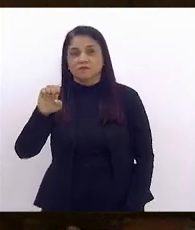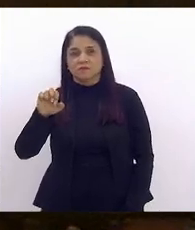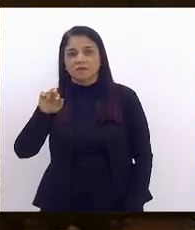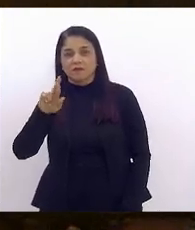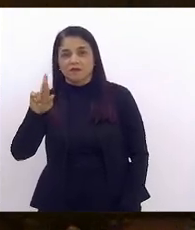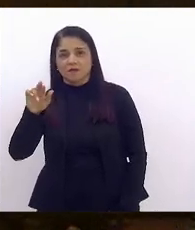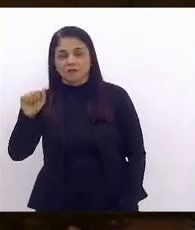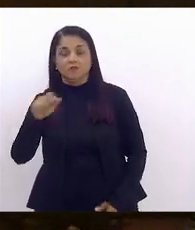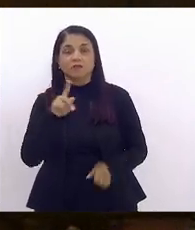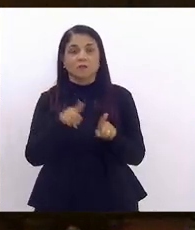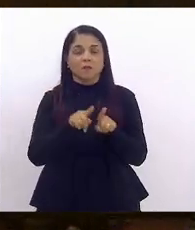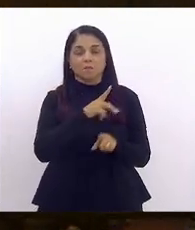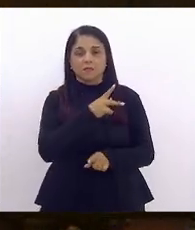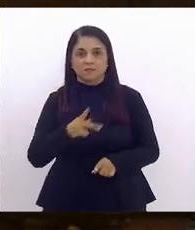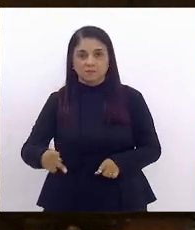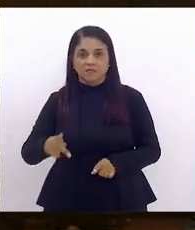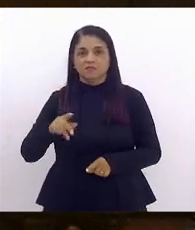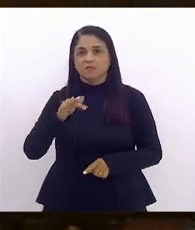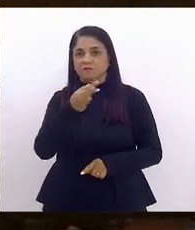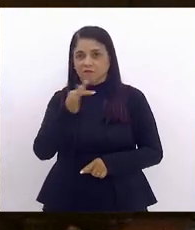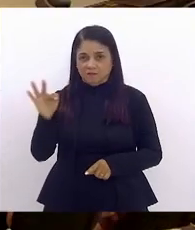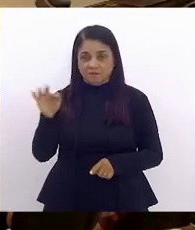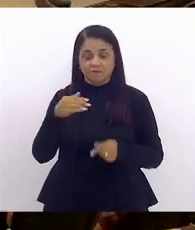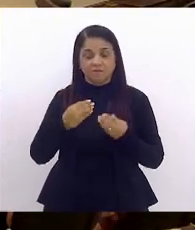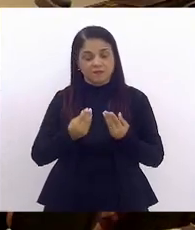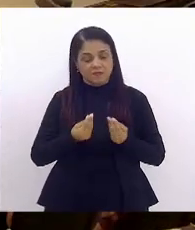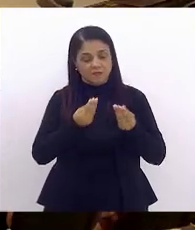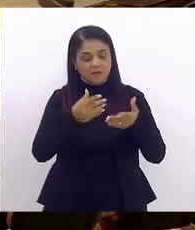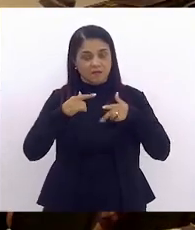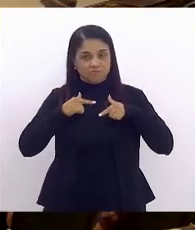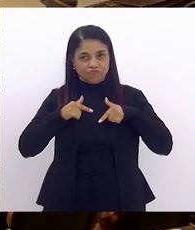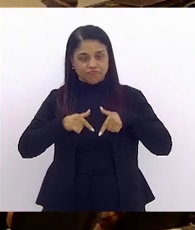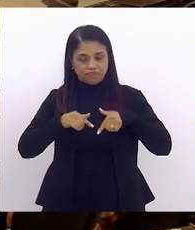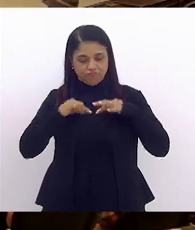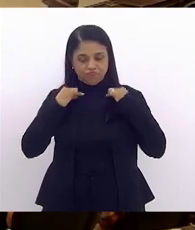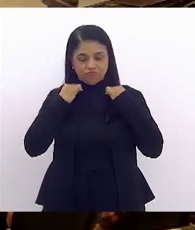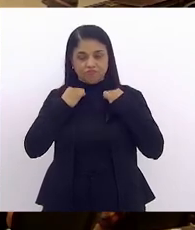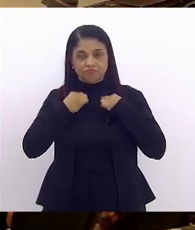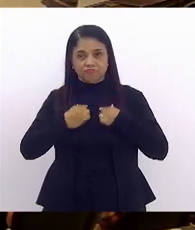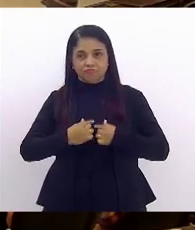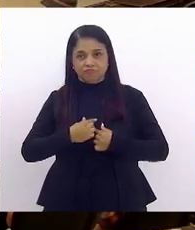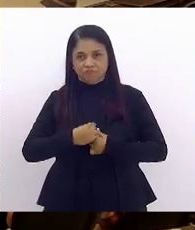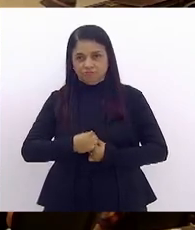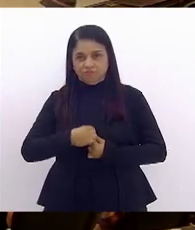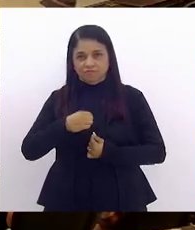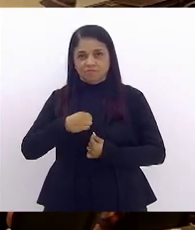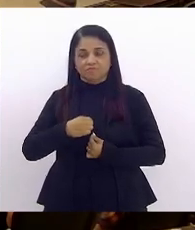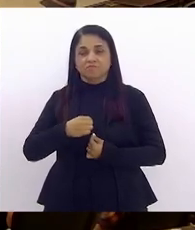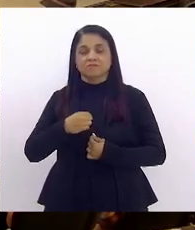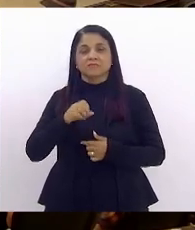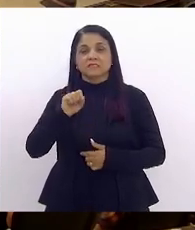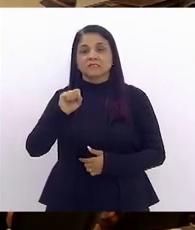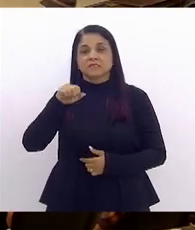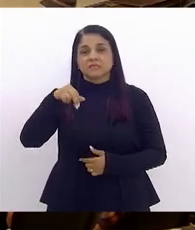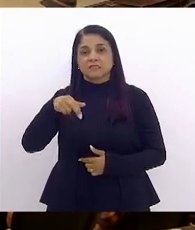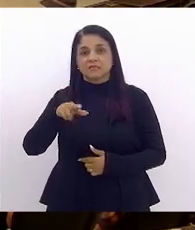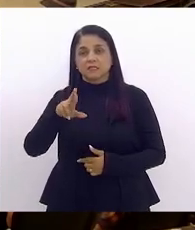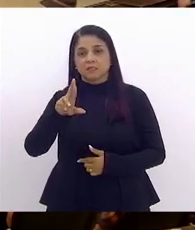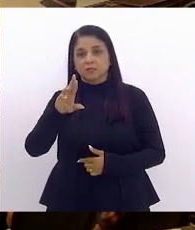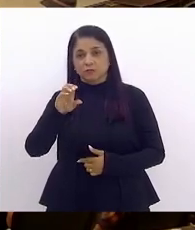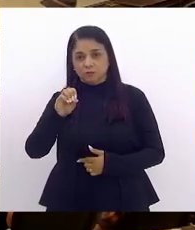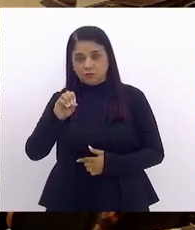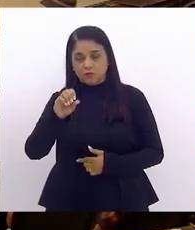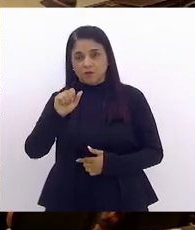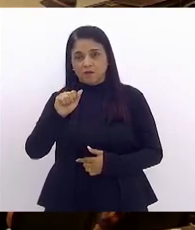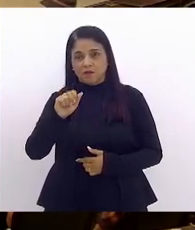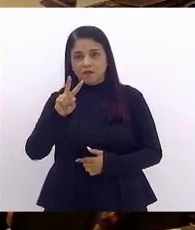momento, fazer a entrega desta comenda ao nobre doutor Sandro Avelar, da medalha